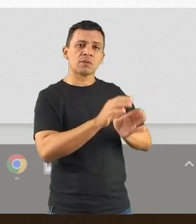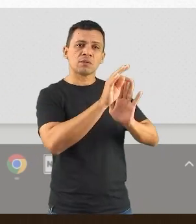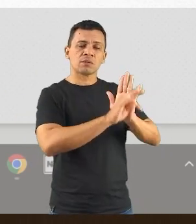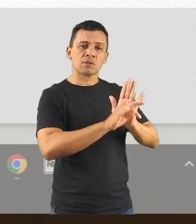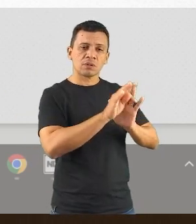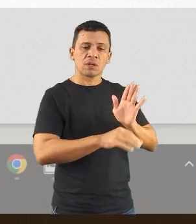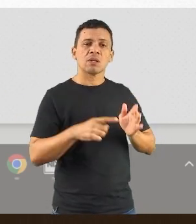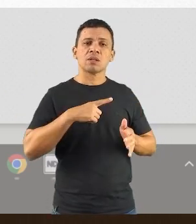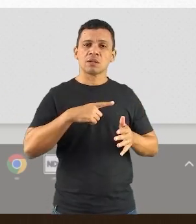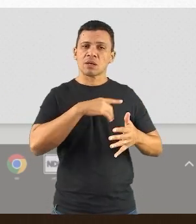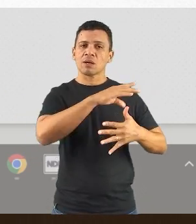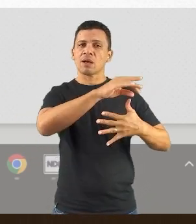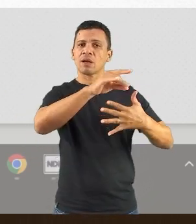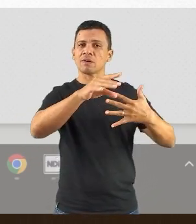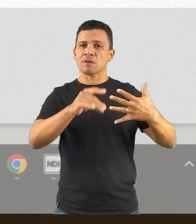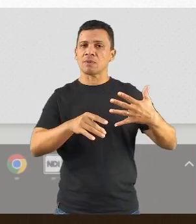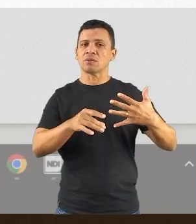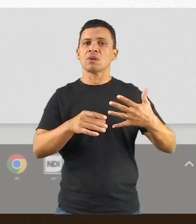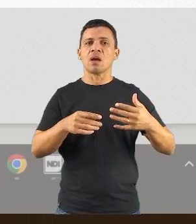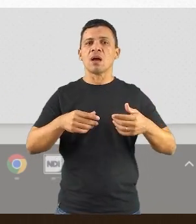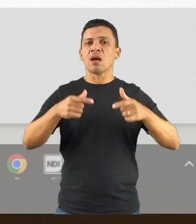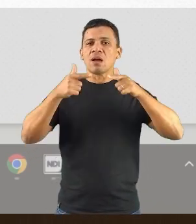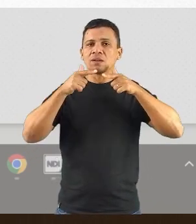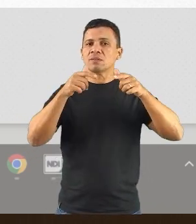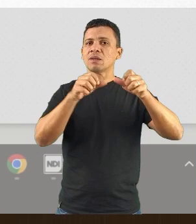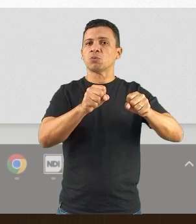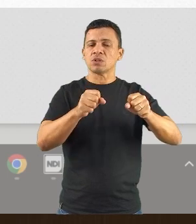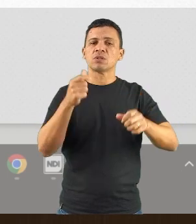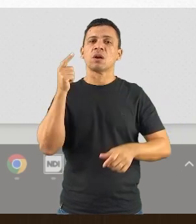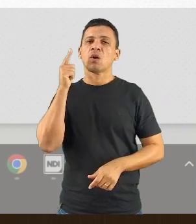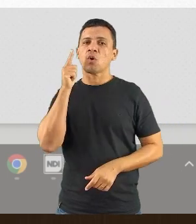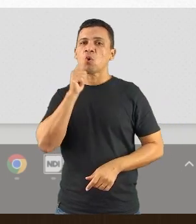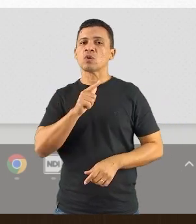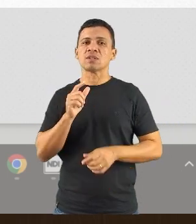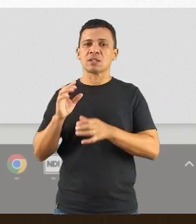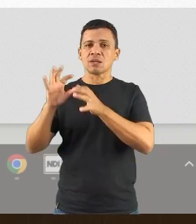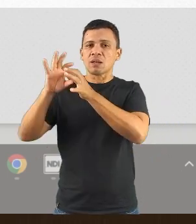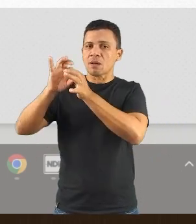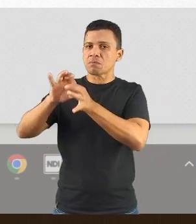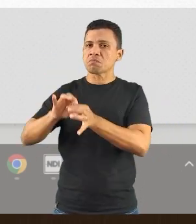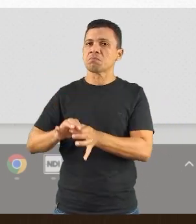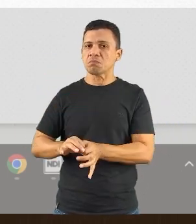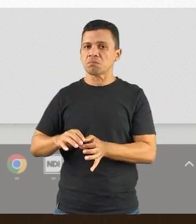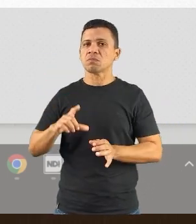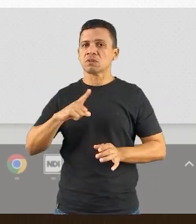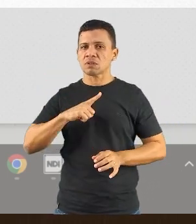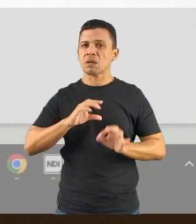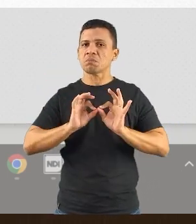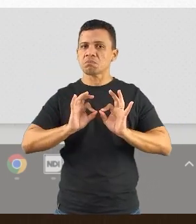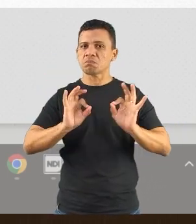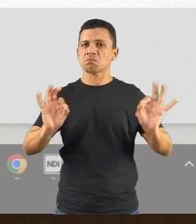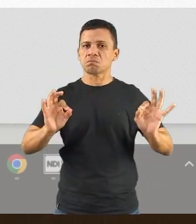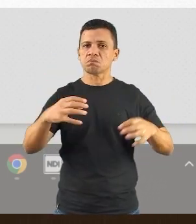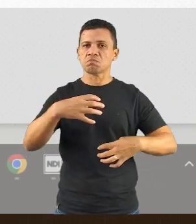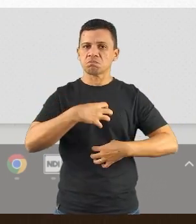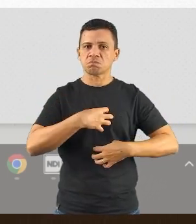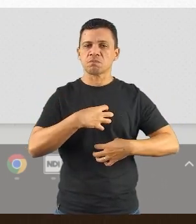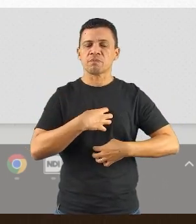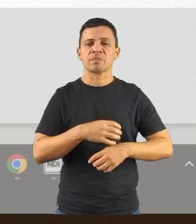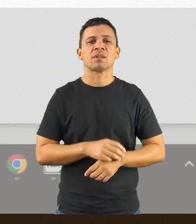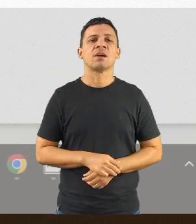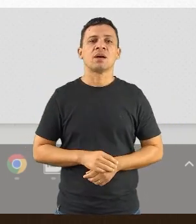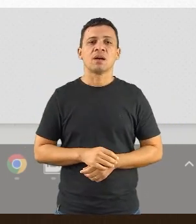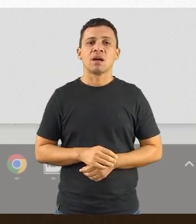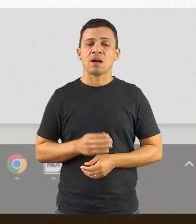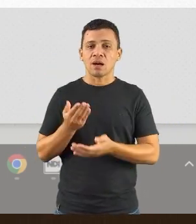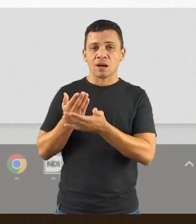são essenciais para garantir a unidade de sentido no texto, né? Que a gente chama de coerência. A gente já trabalhou em